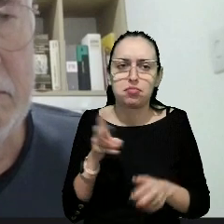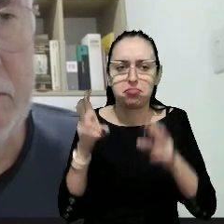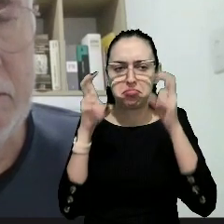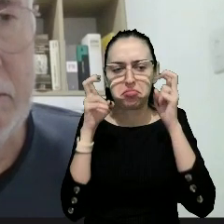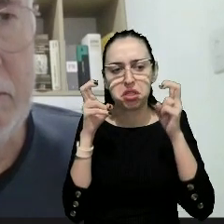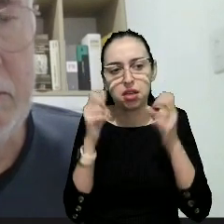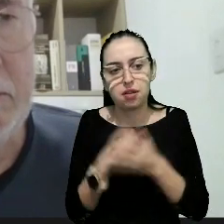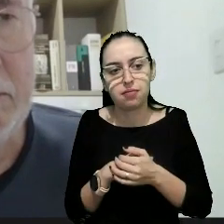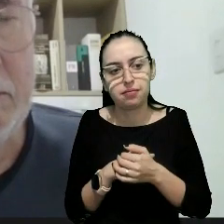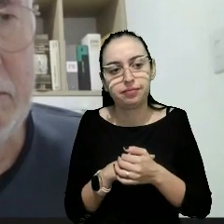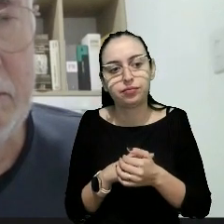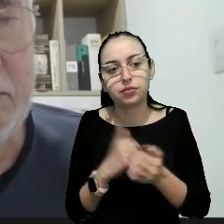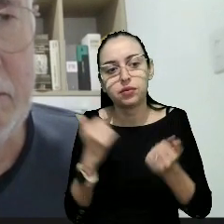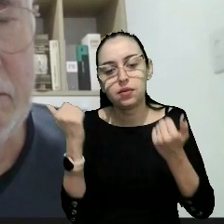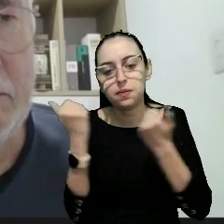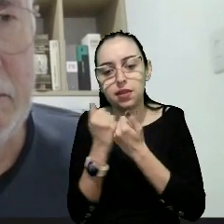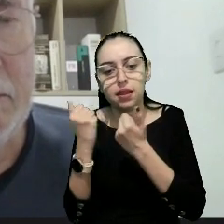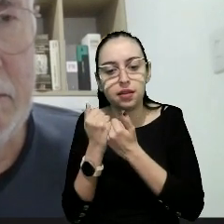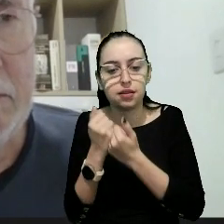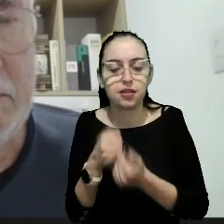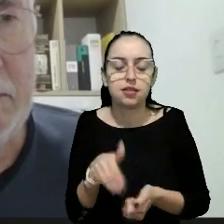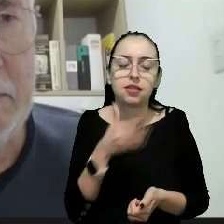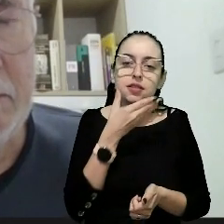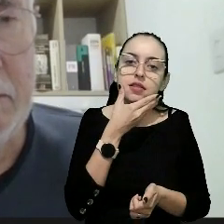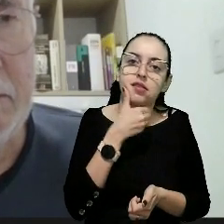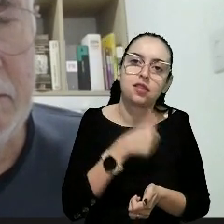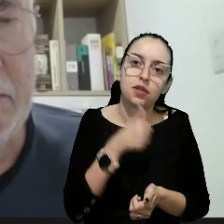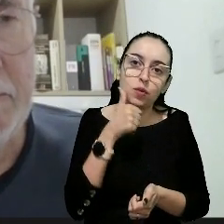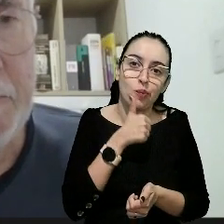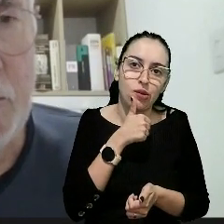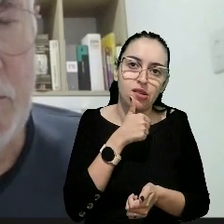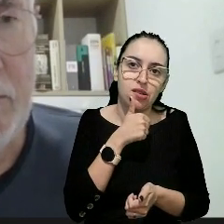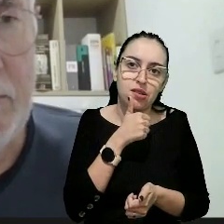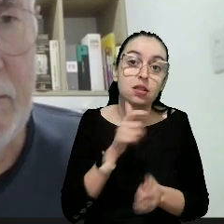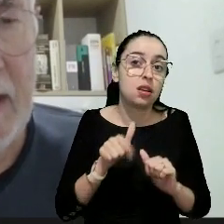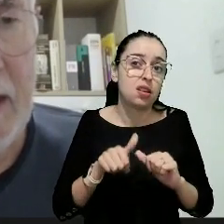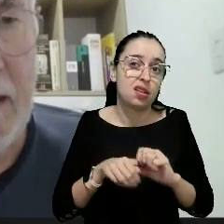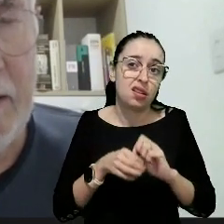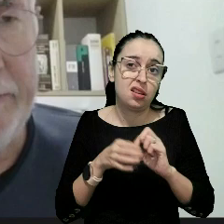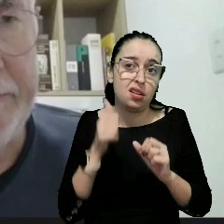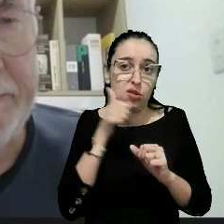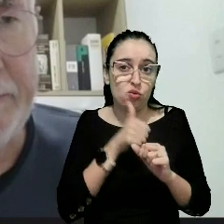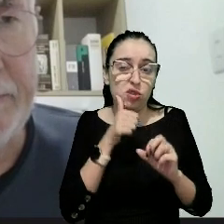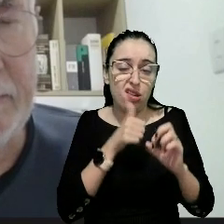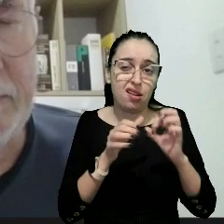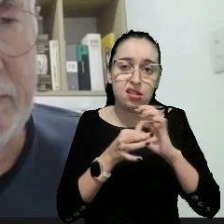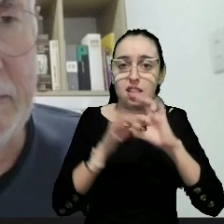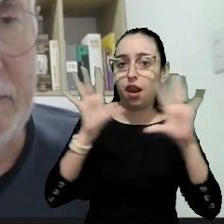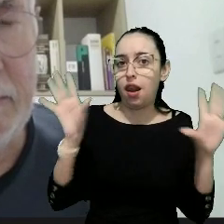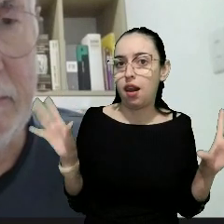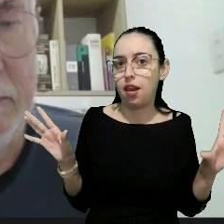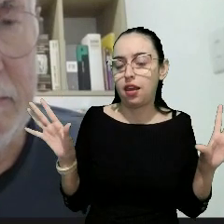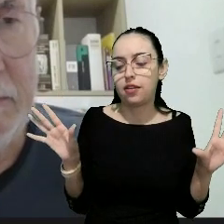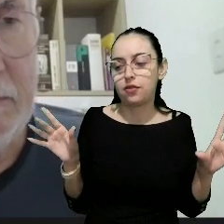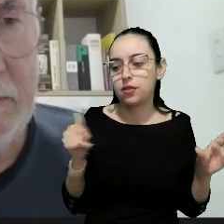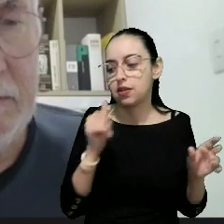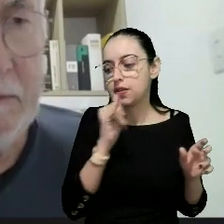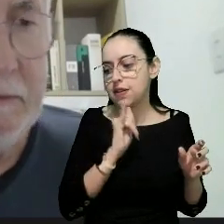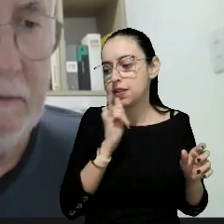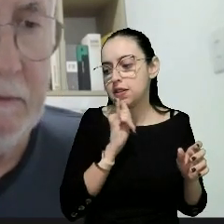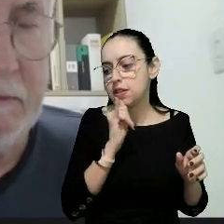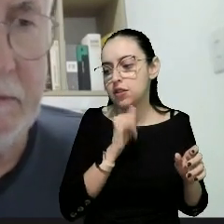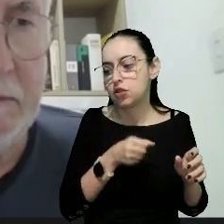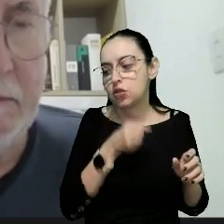E os homens, isso é uma coisa interessante, são muito mais dependentes das mulheres do que as mulheres são dos homens. Então,